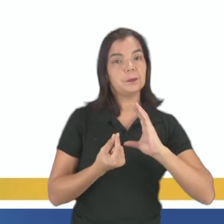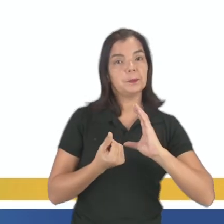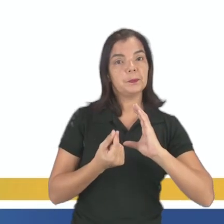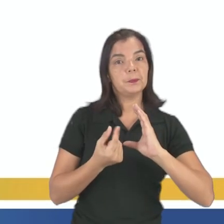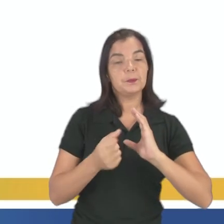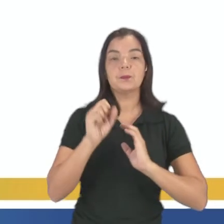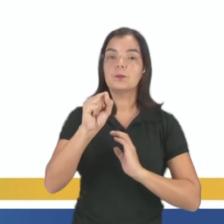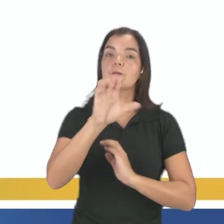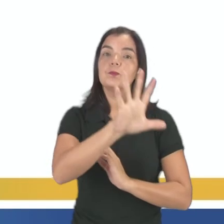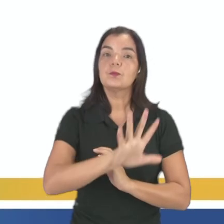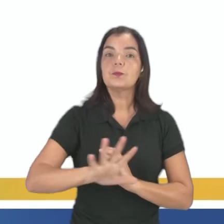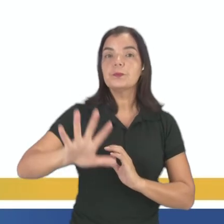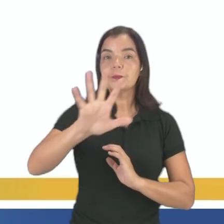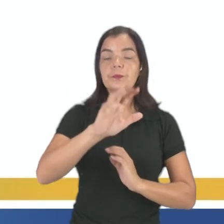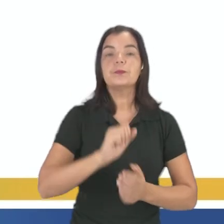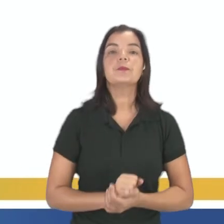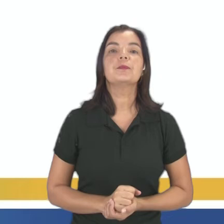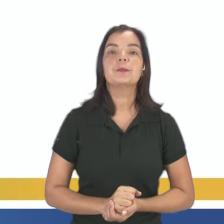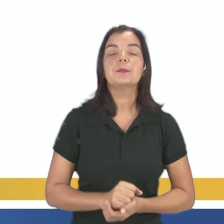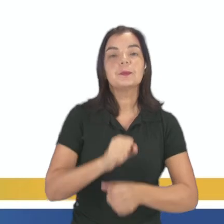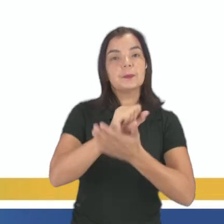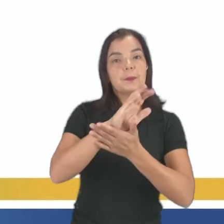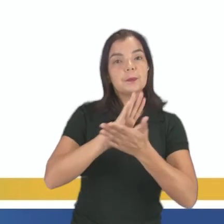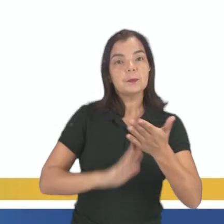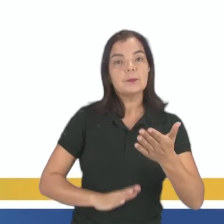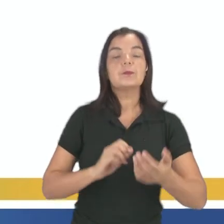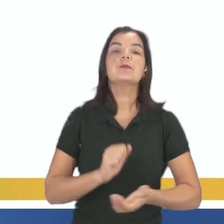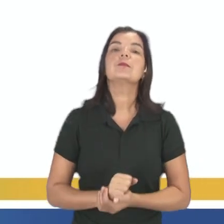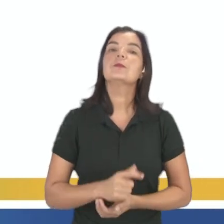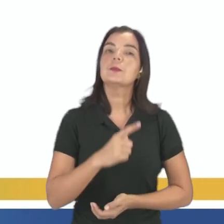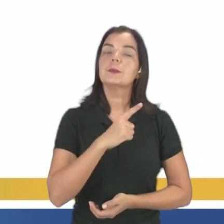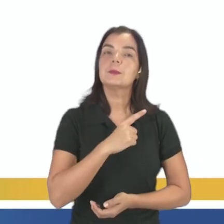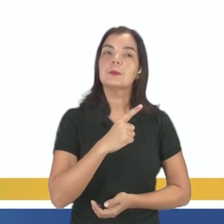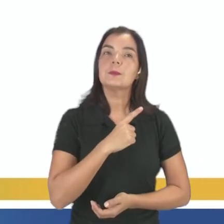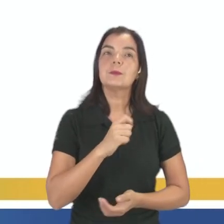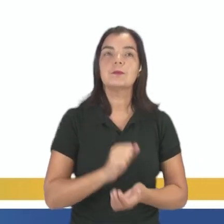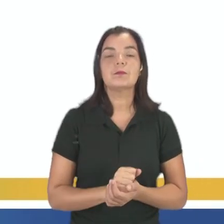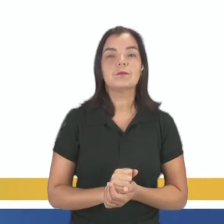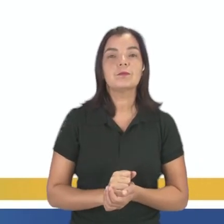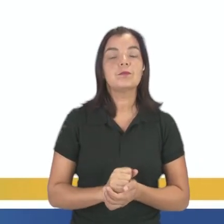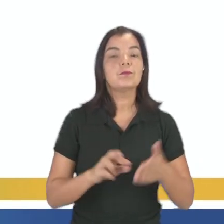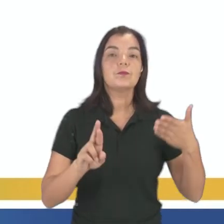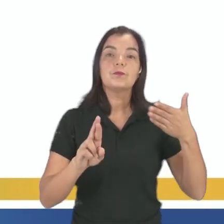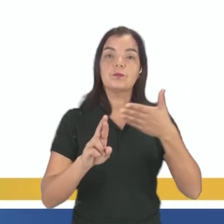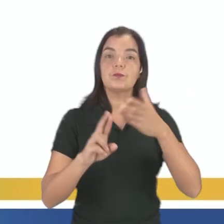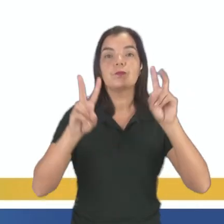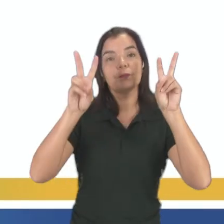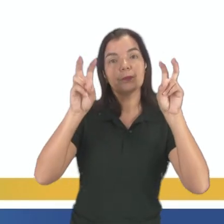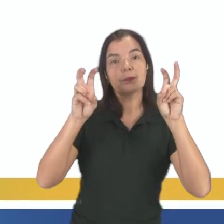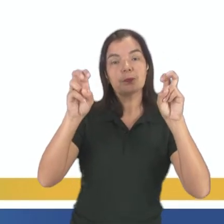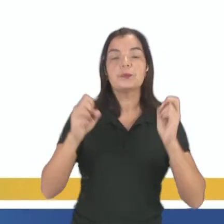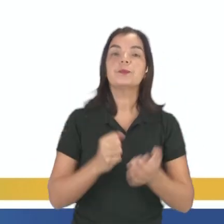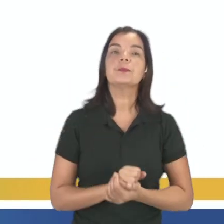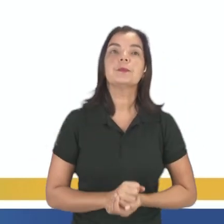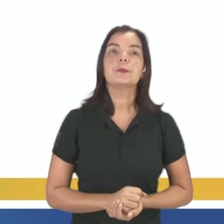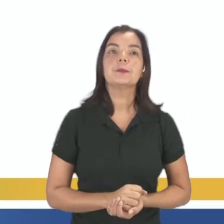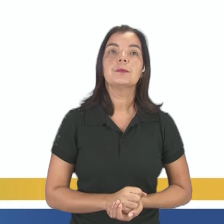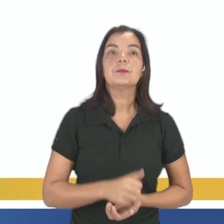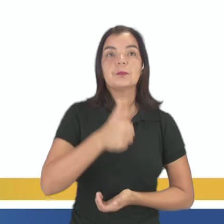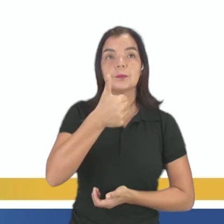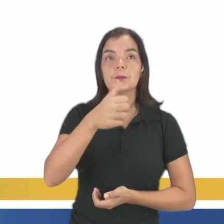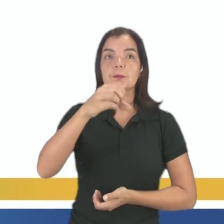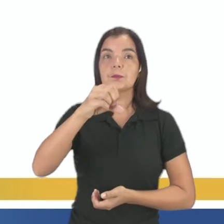com o Ocidente, ok? Para o nosso exercitando, a gente tem uma questão referente ao assunto. Vamos lá?